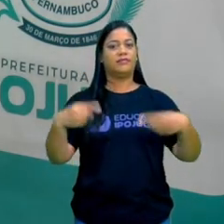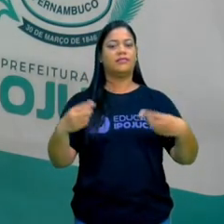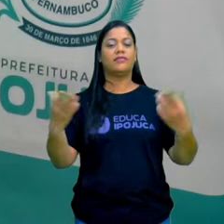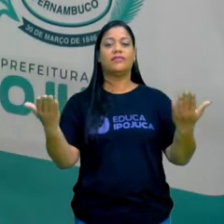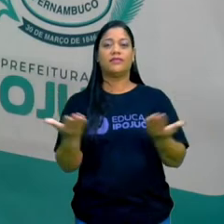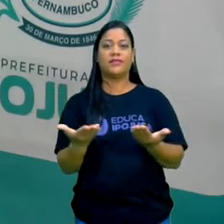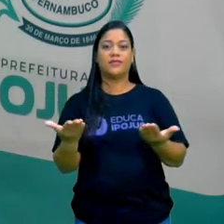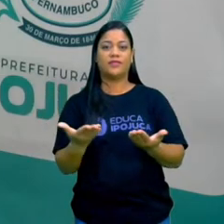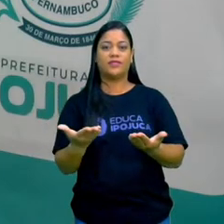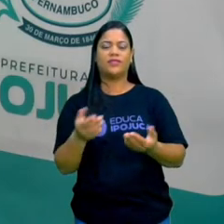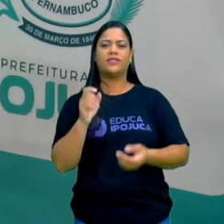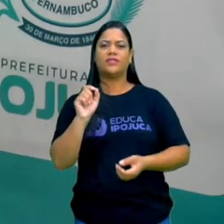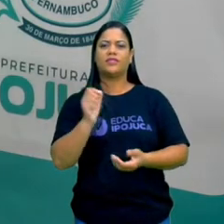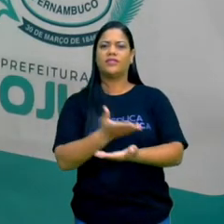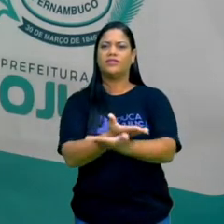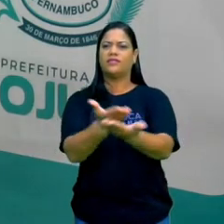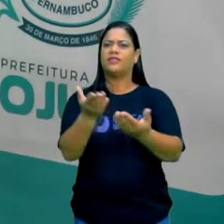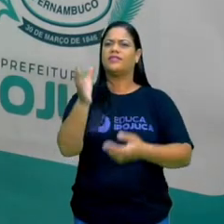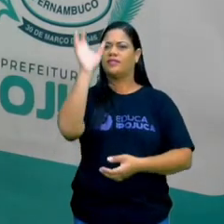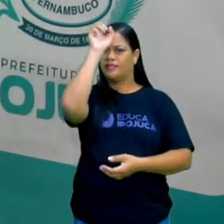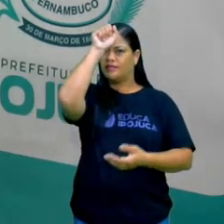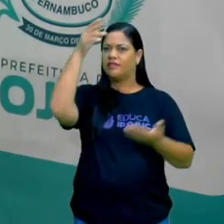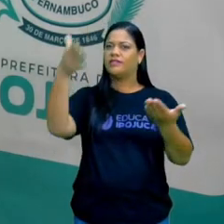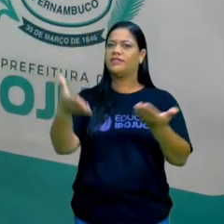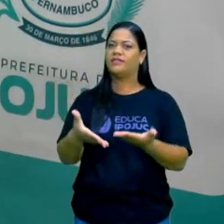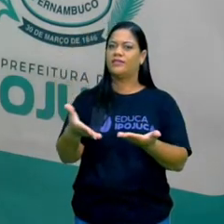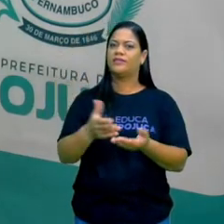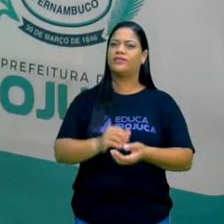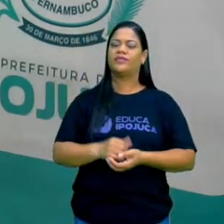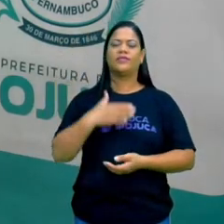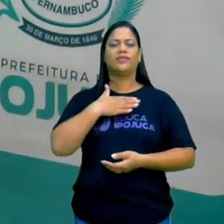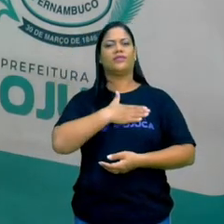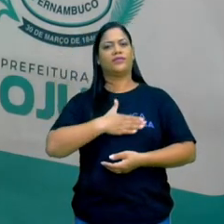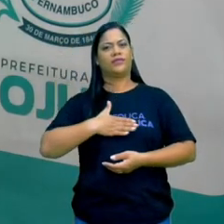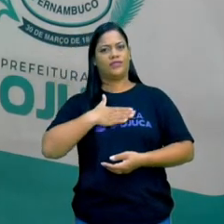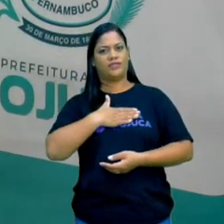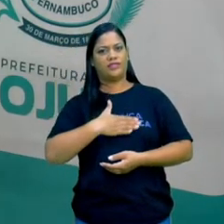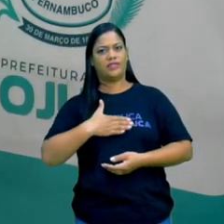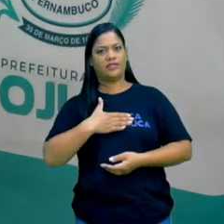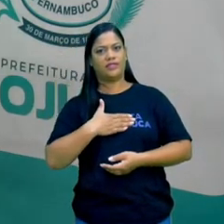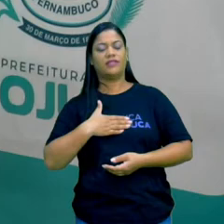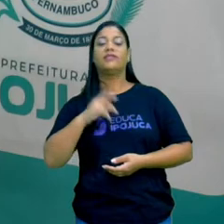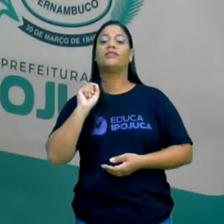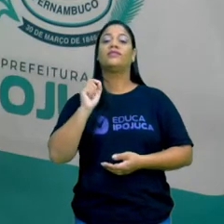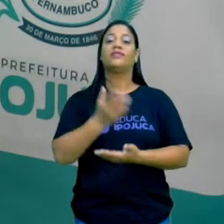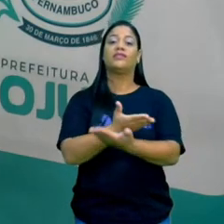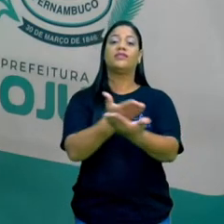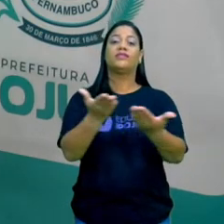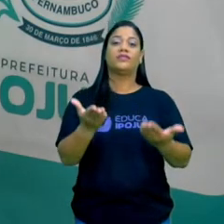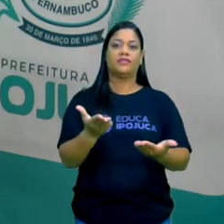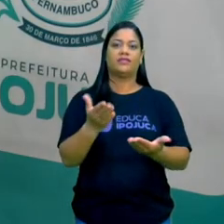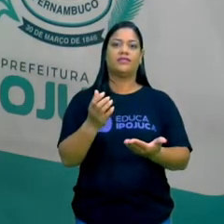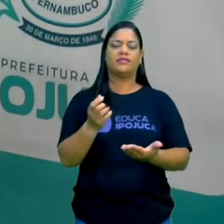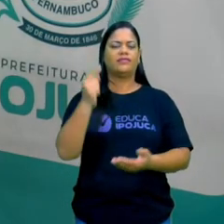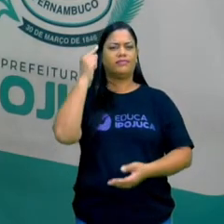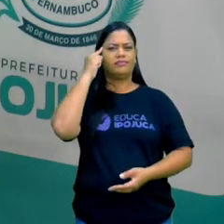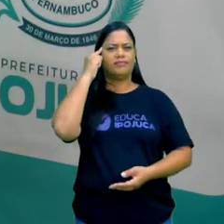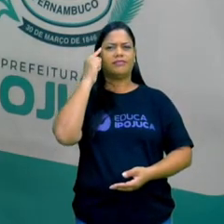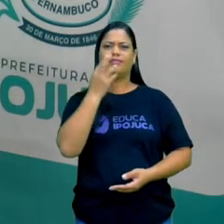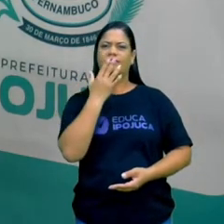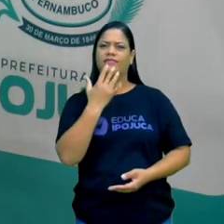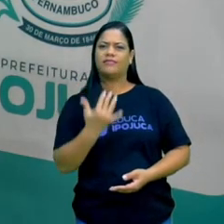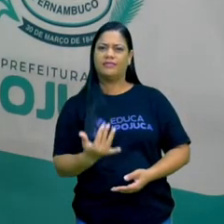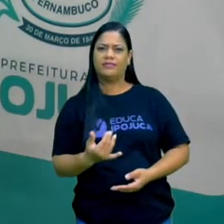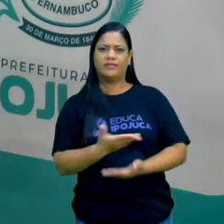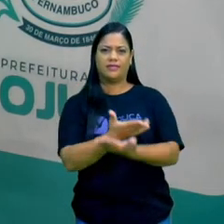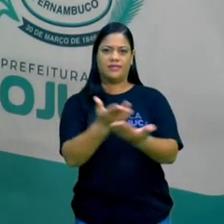de hoje? O que é que você aprendeu na nossa aula? Gostaram da nossa aula? O que é que vocês acham sobre as cores?